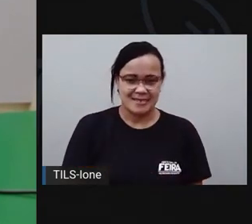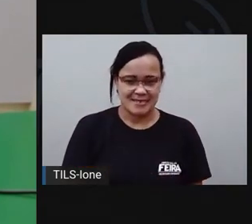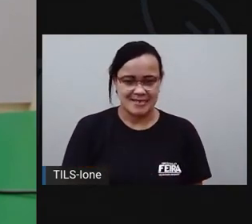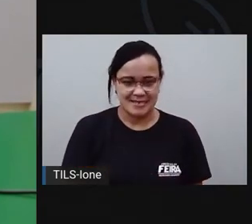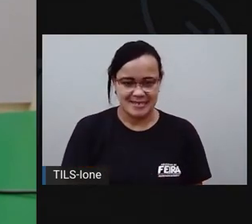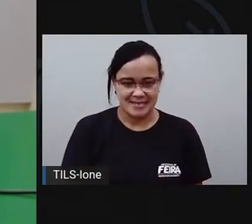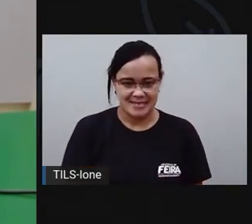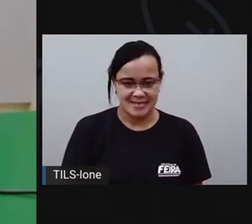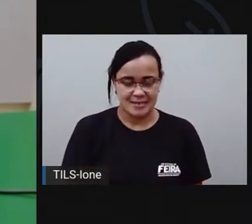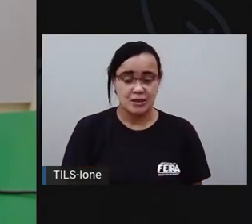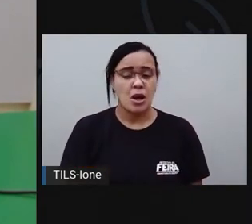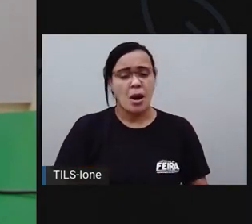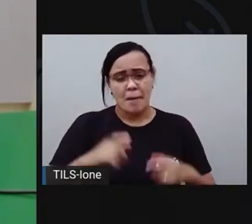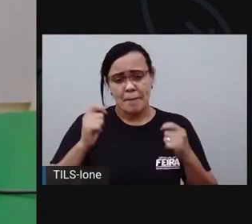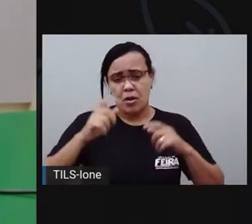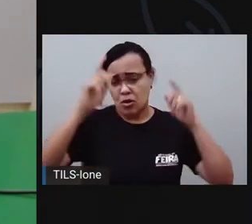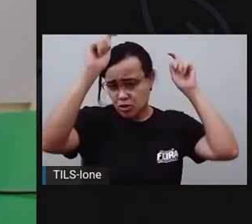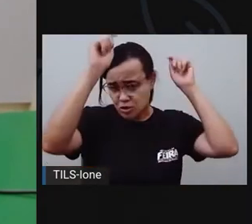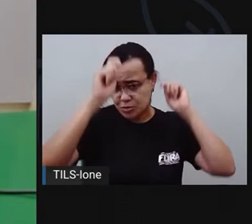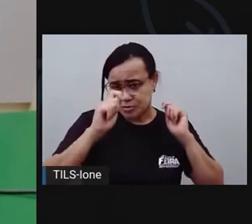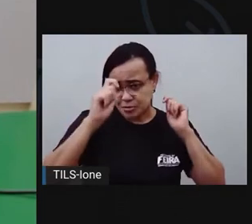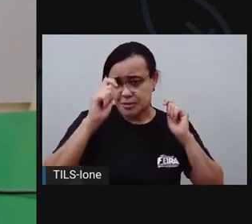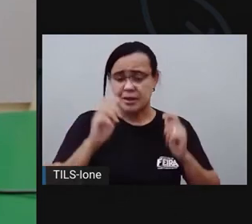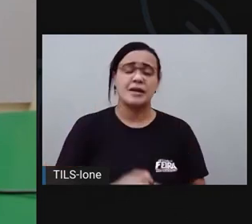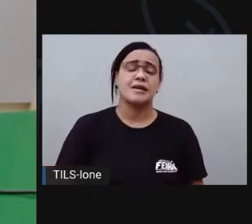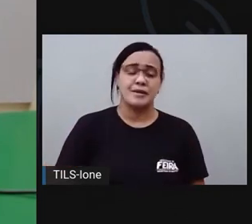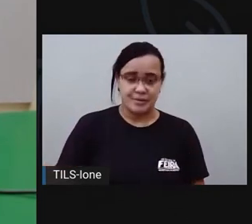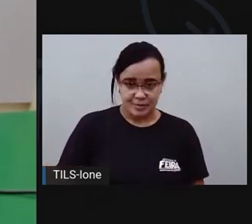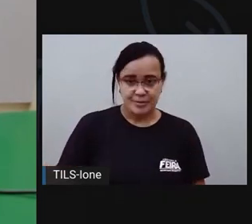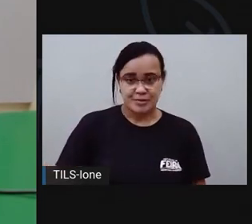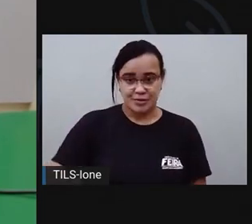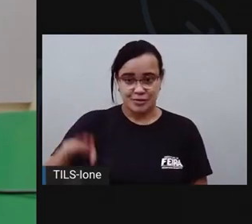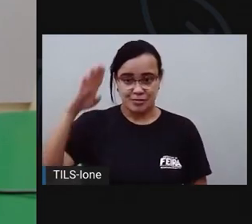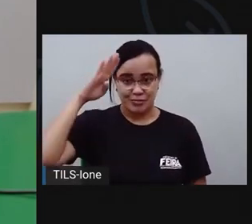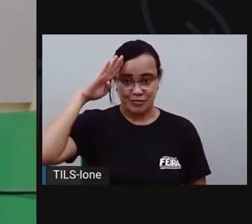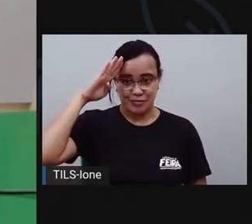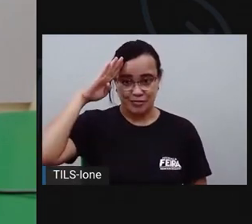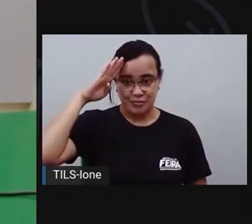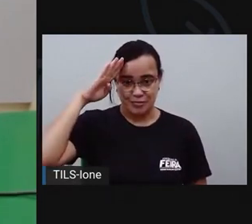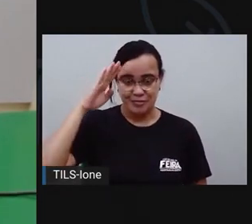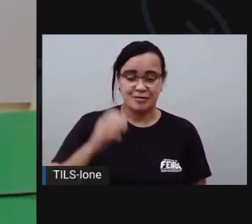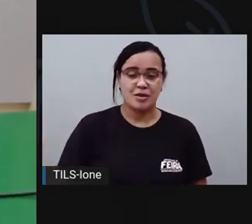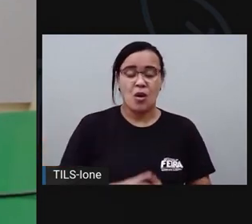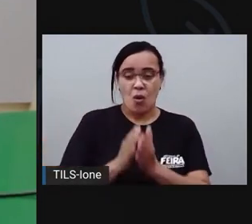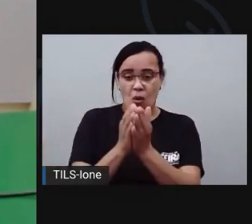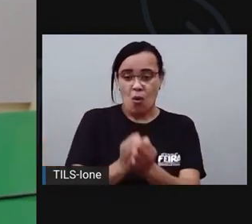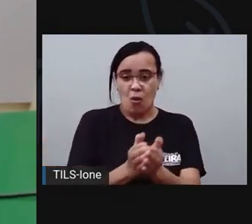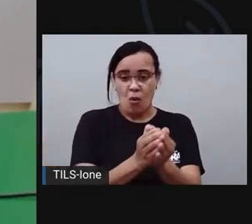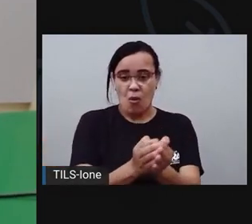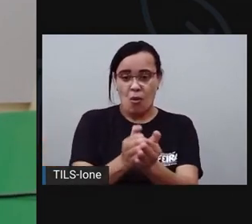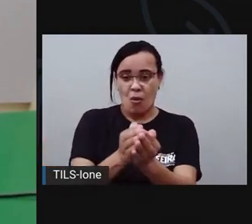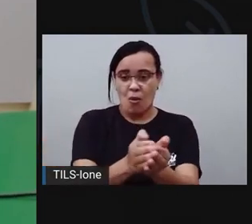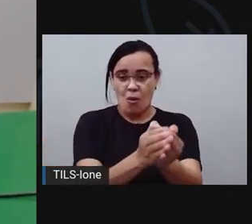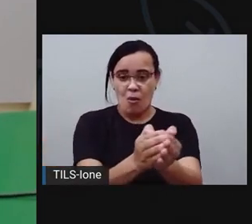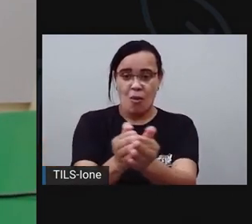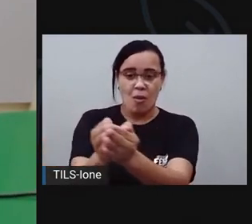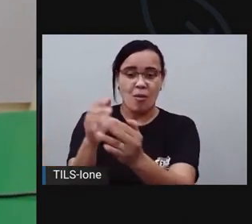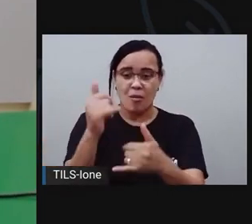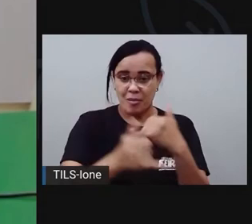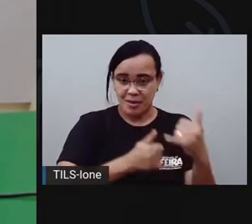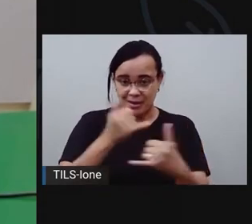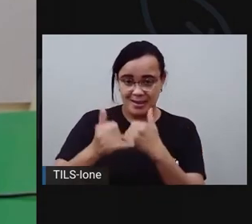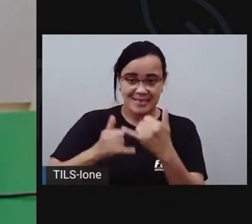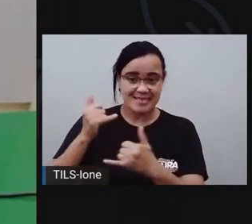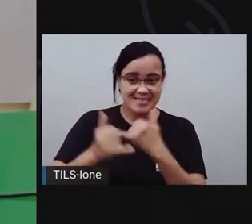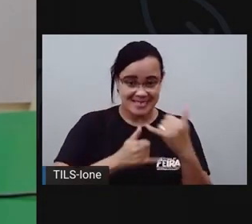pode ser um chapéu, se você estiver brincando de soldado, ou pode ser um barco, se você estiver brincando de marinheiro, de